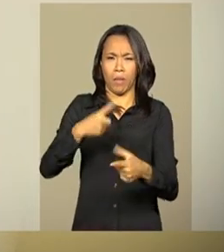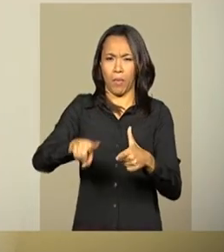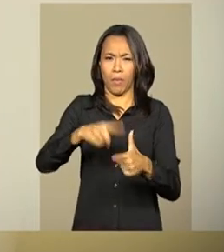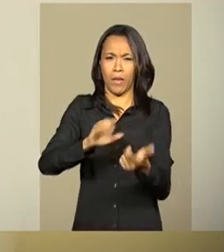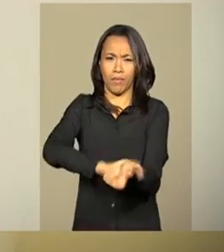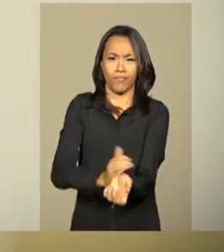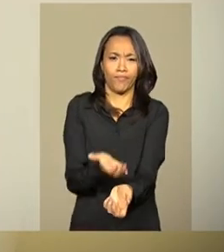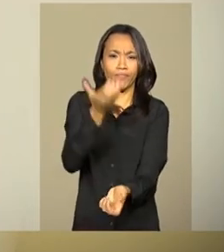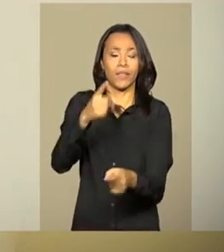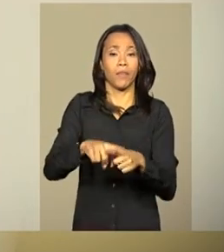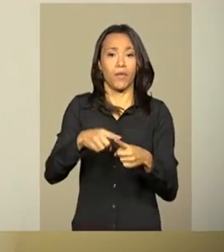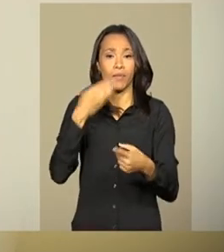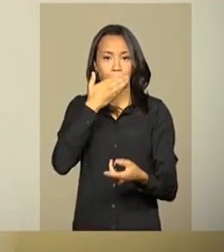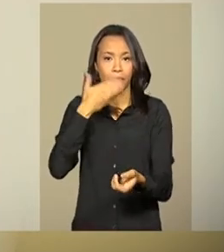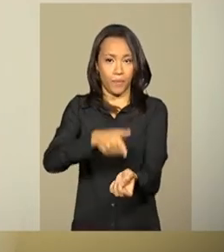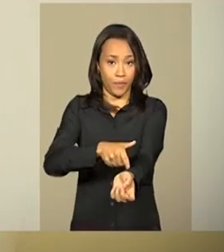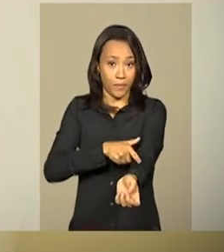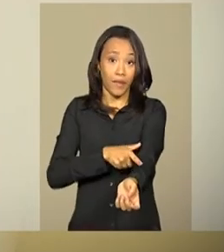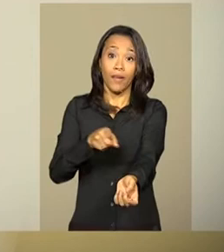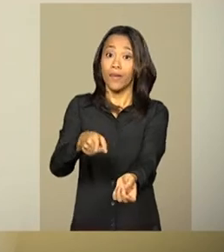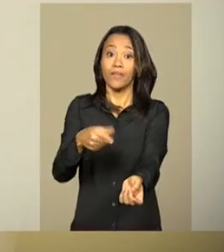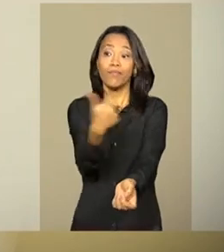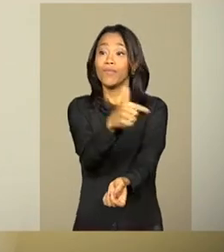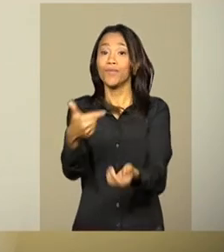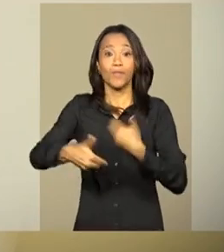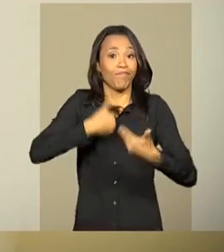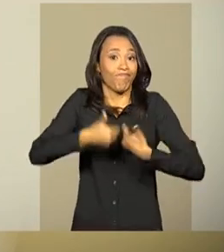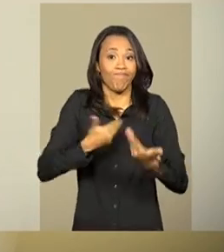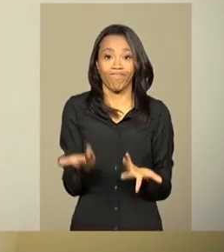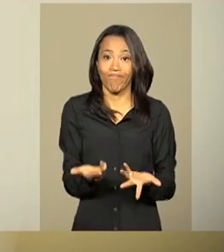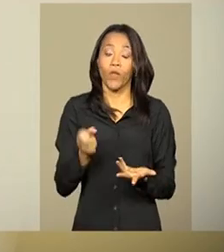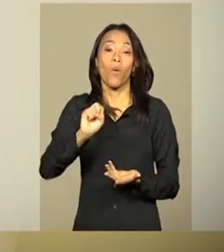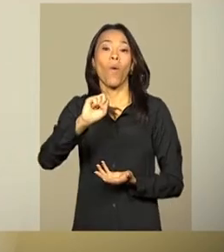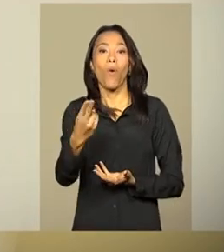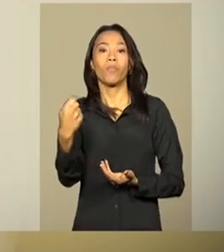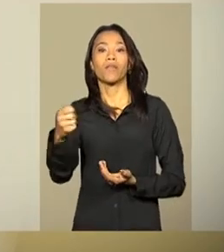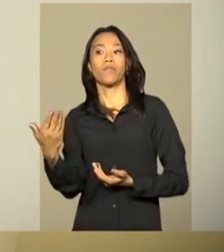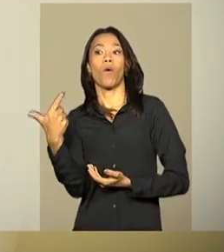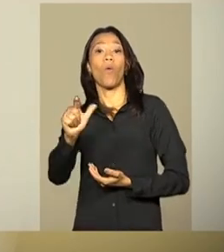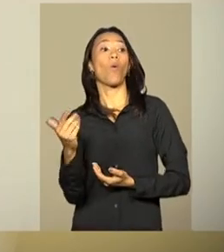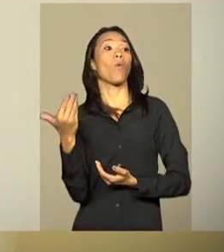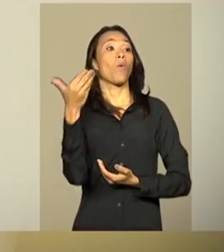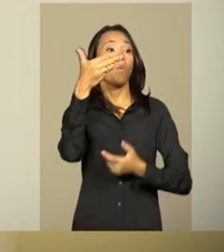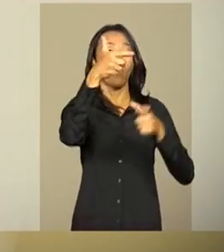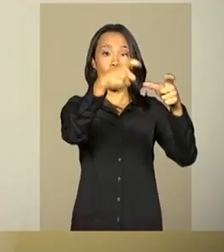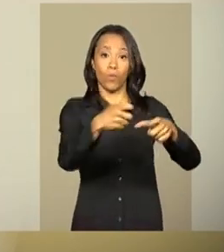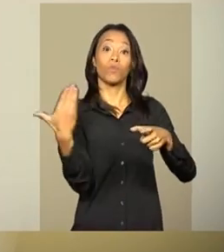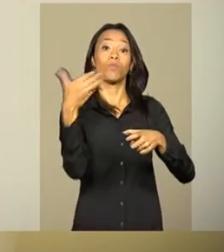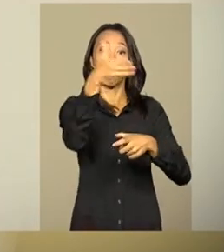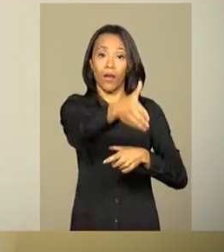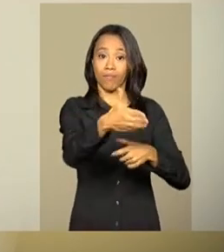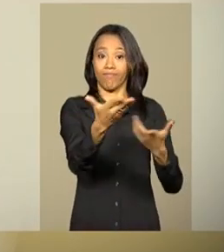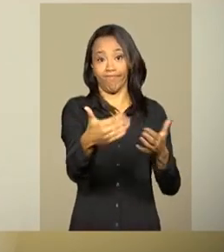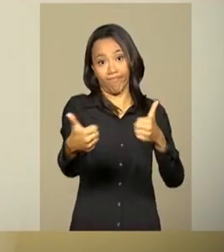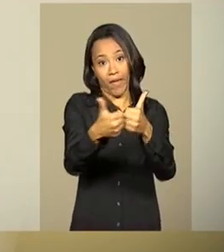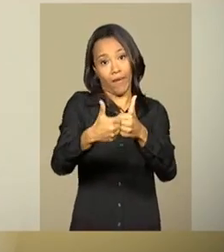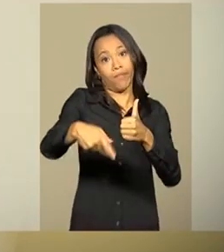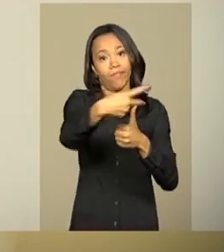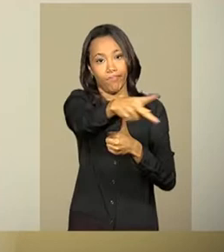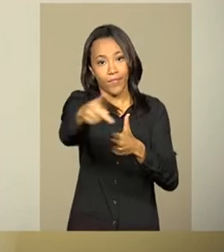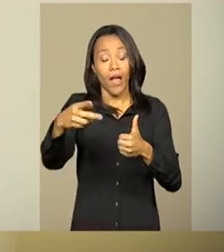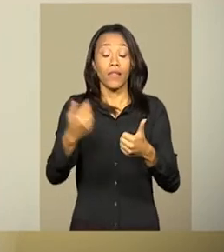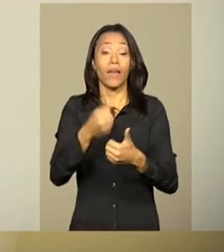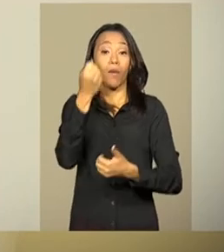diabéticos ficava completamente desassistido ou tinha de ir ao pronto-socorro da região até aqui quatro